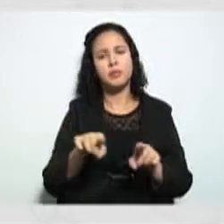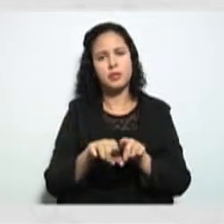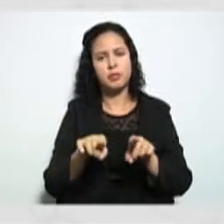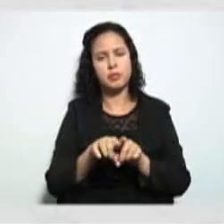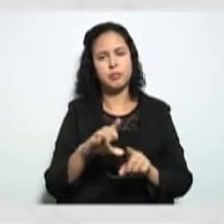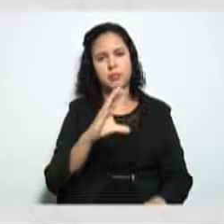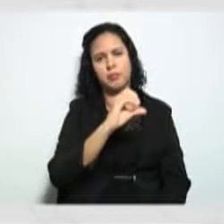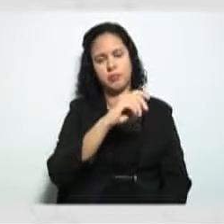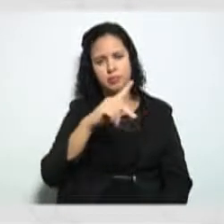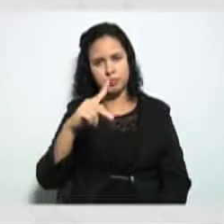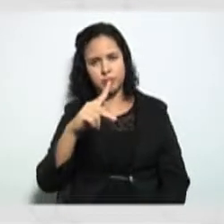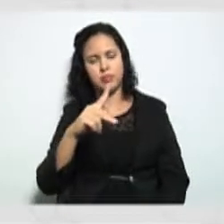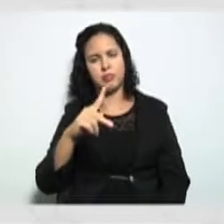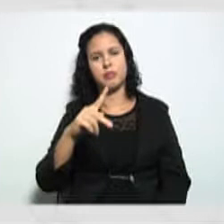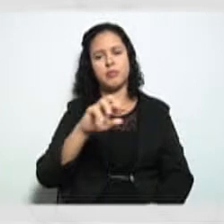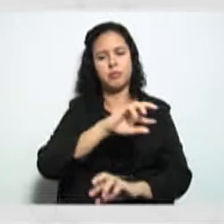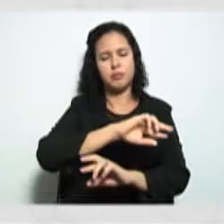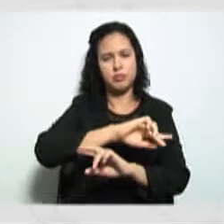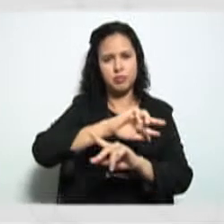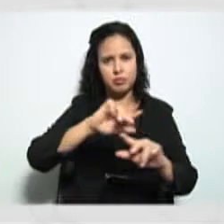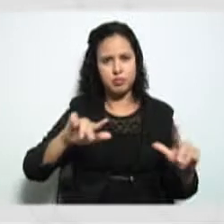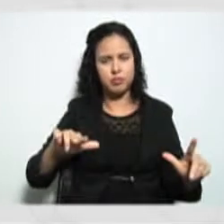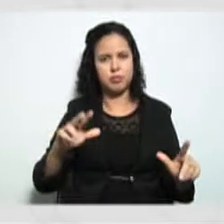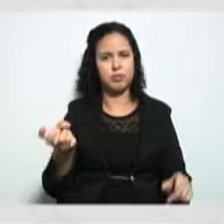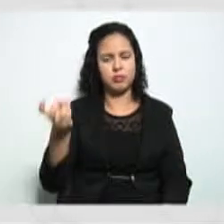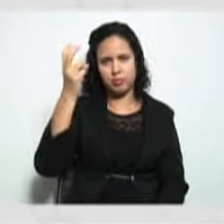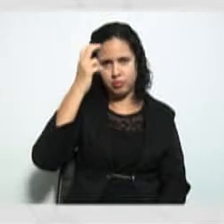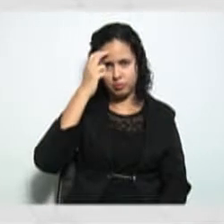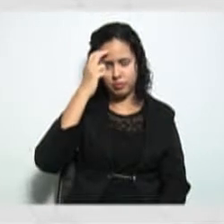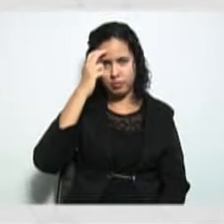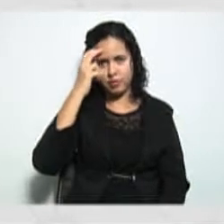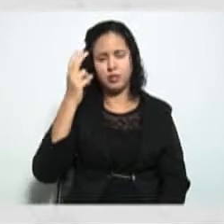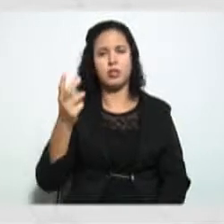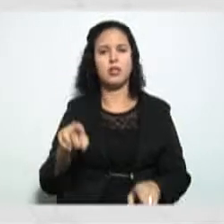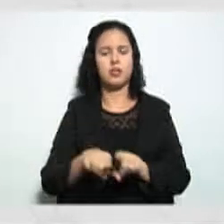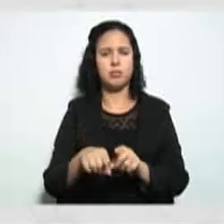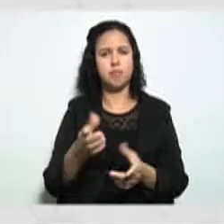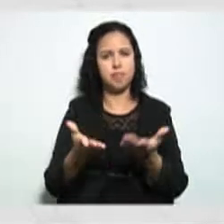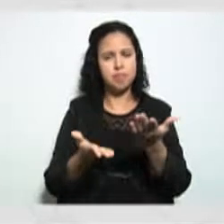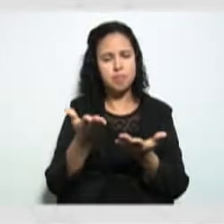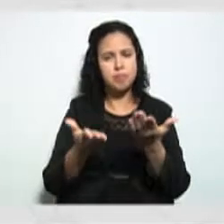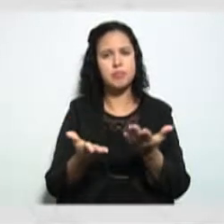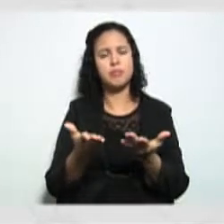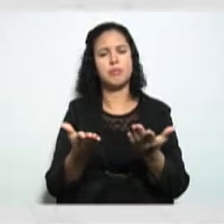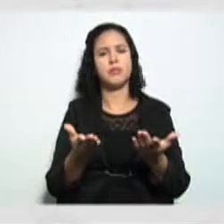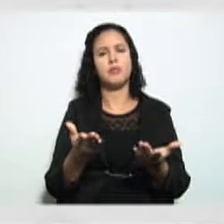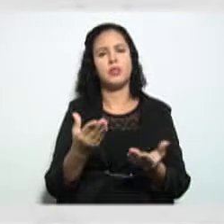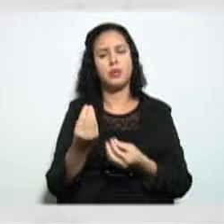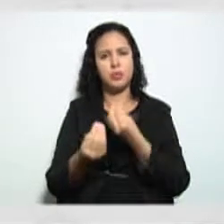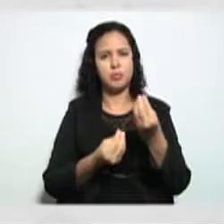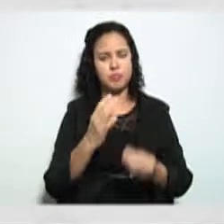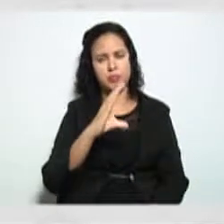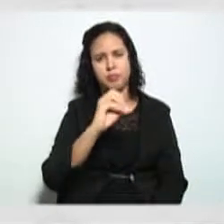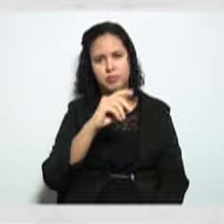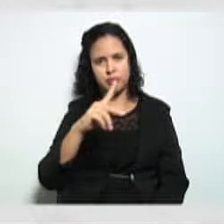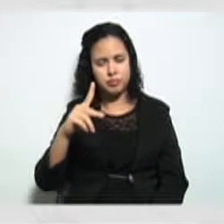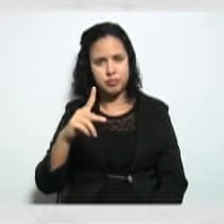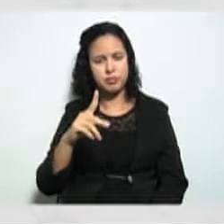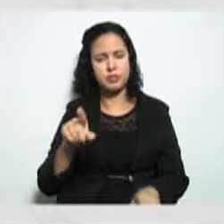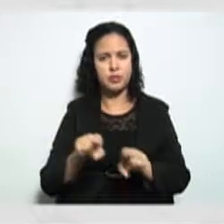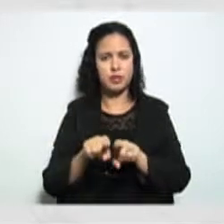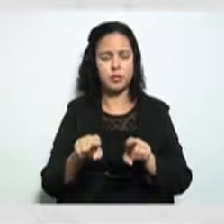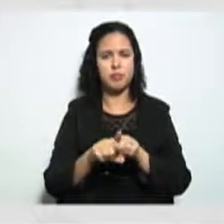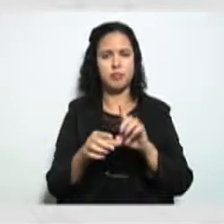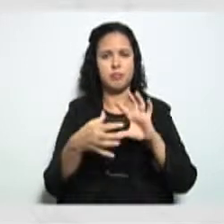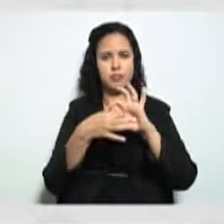cooperativismo e a diversidade cultural. Também vamos abordar a questão da sustentabilidade e a atuação das cooperativas, além de falar um pouquinho da